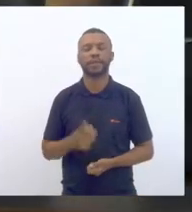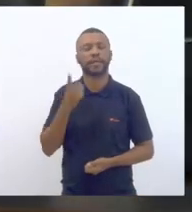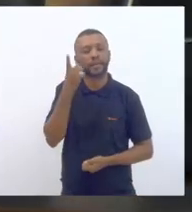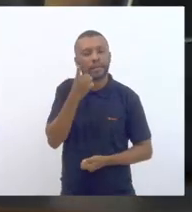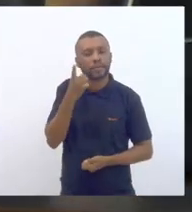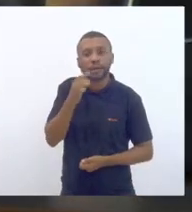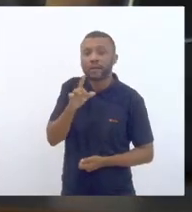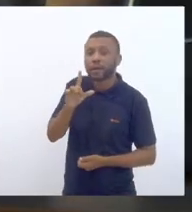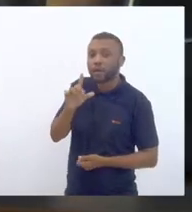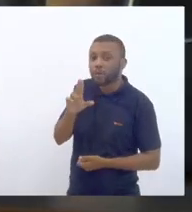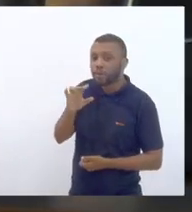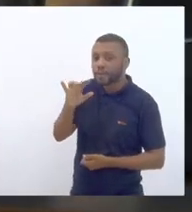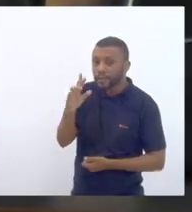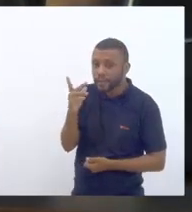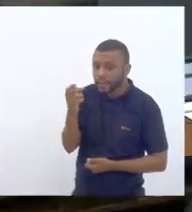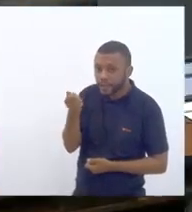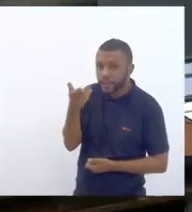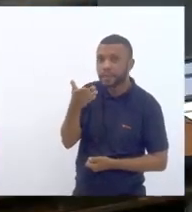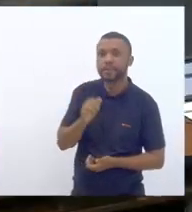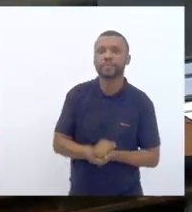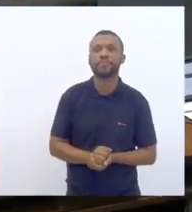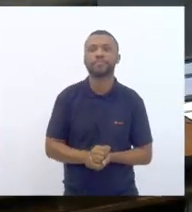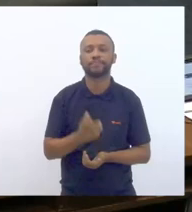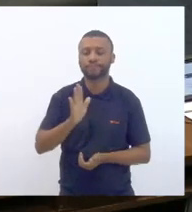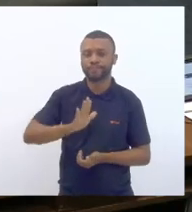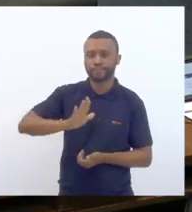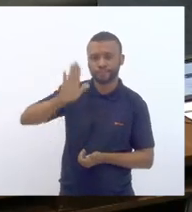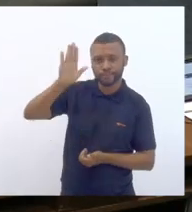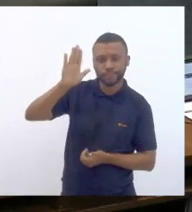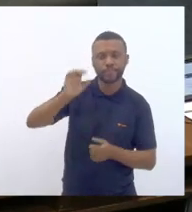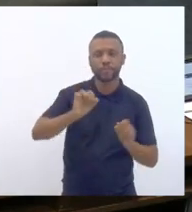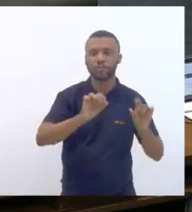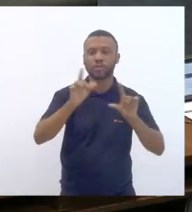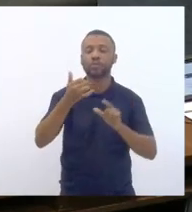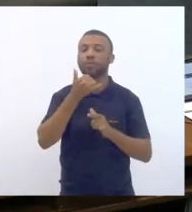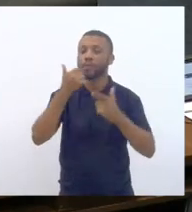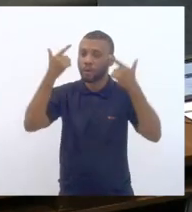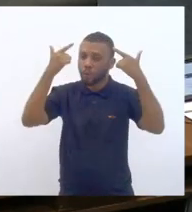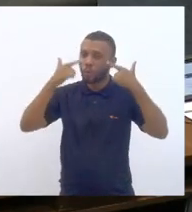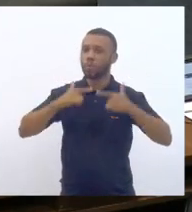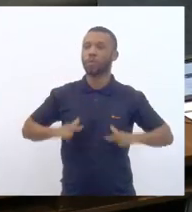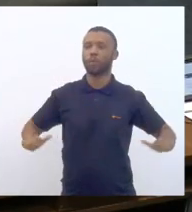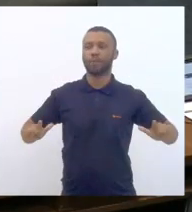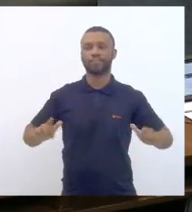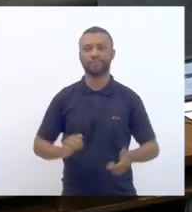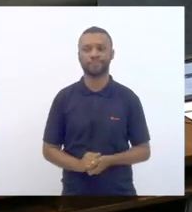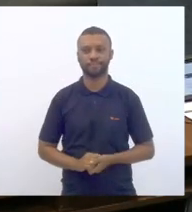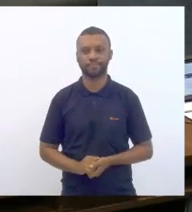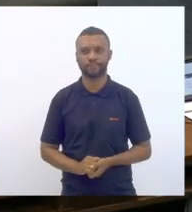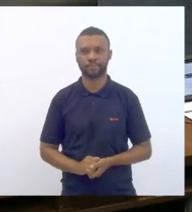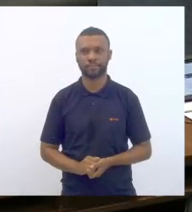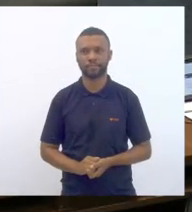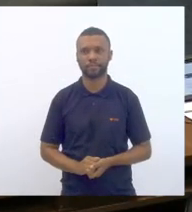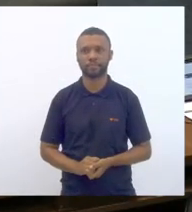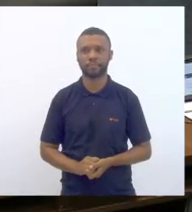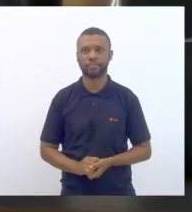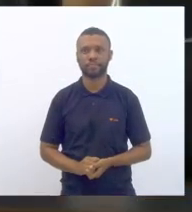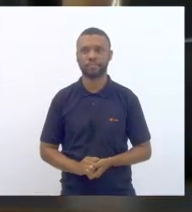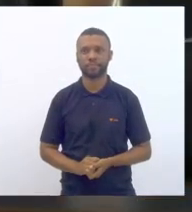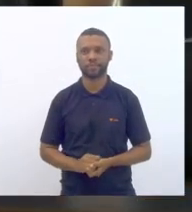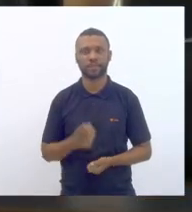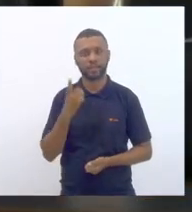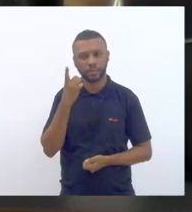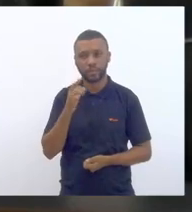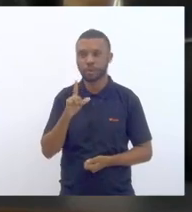Deputada Lucinha. Gustavo Tutuca, eu vou me abster. Deputada Lucinha.